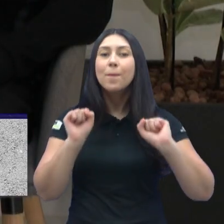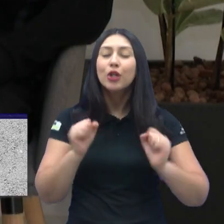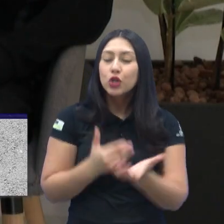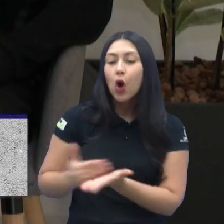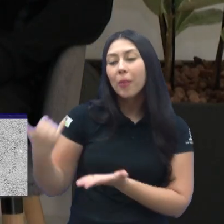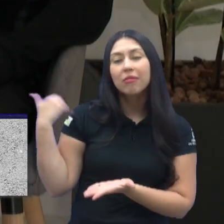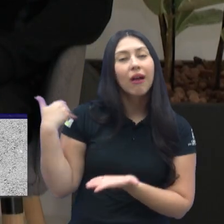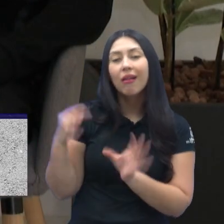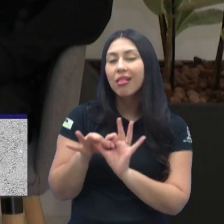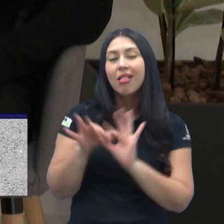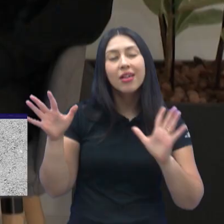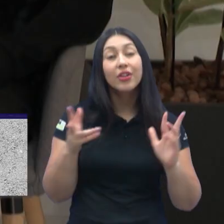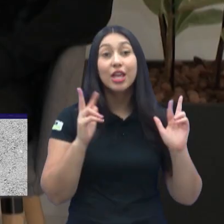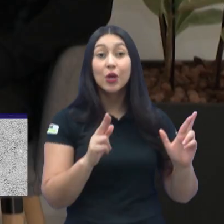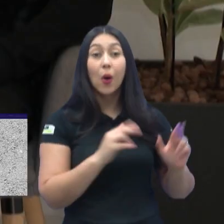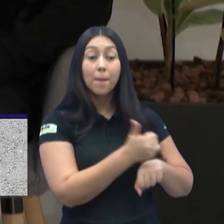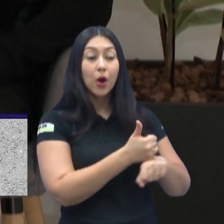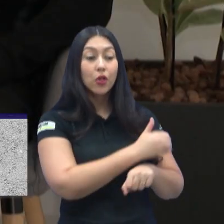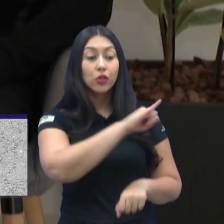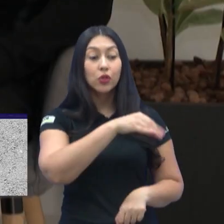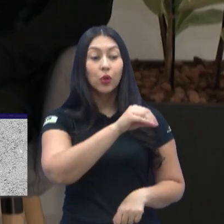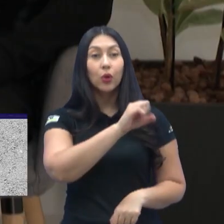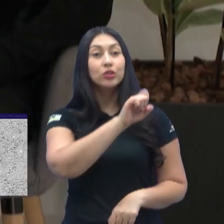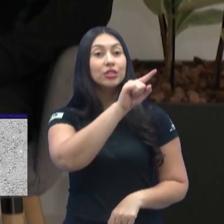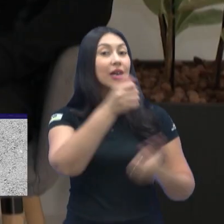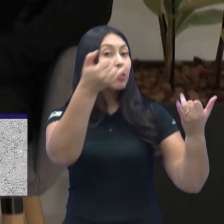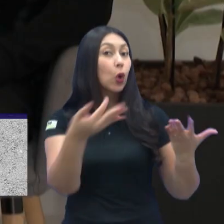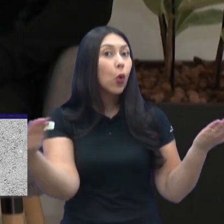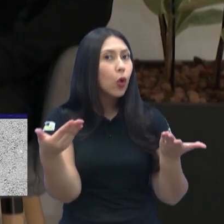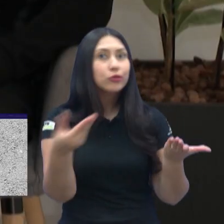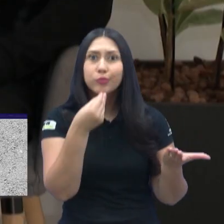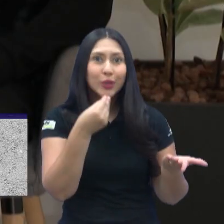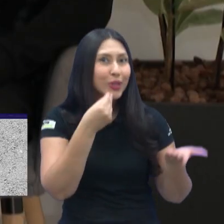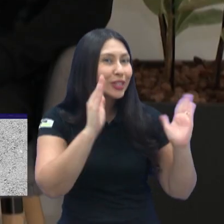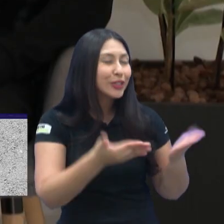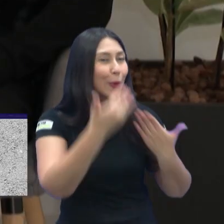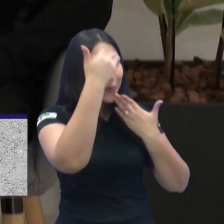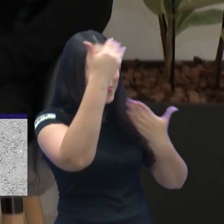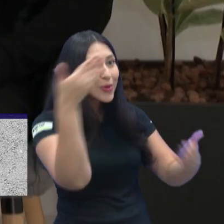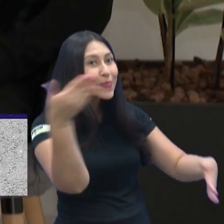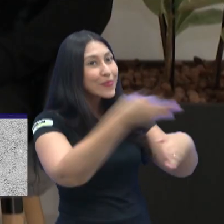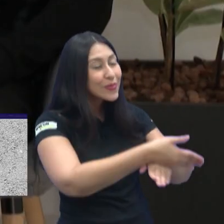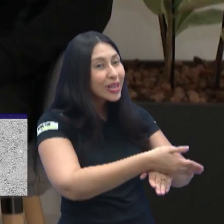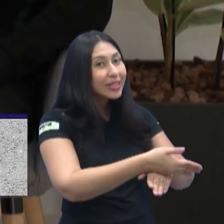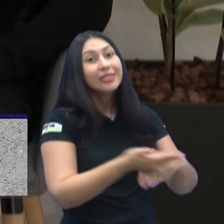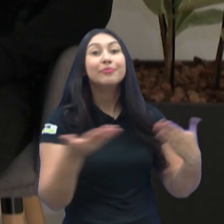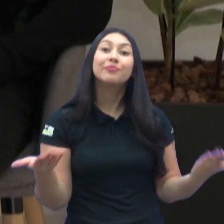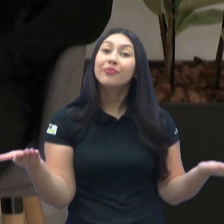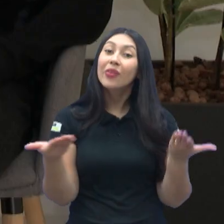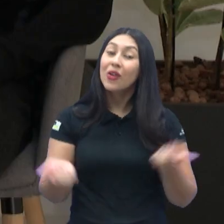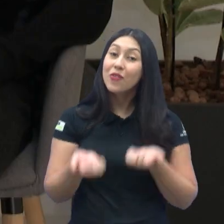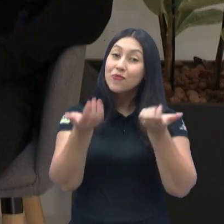como o José Adriano também falou, a hora de começar a investir é sempre hoje. Então, Christian, muito obrigada pela sua participação, viu? E eu volto com vocês